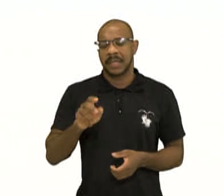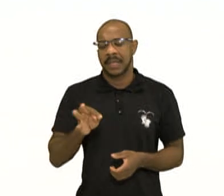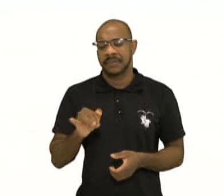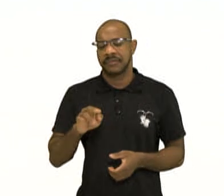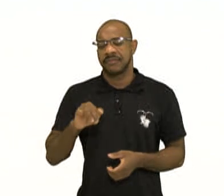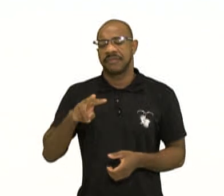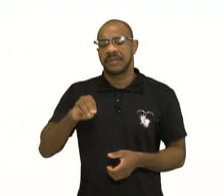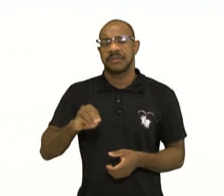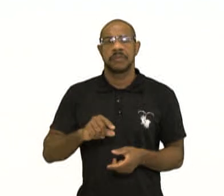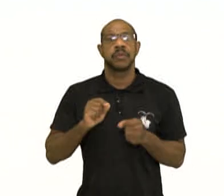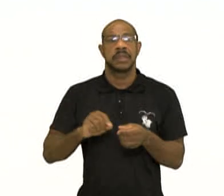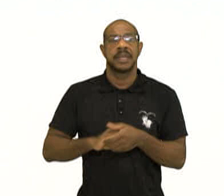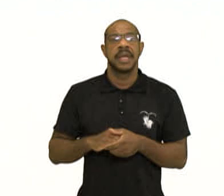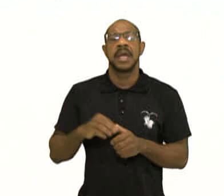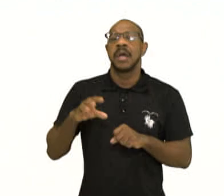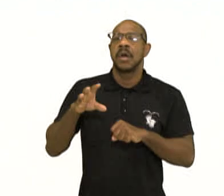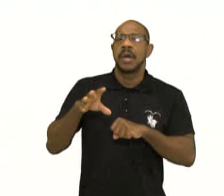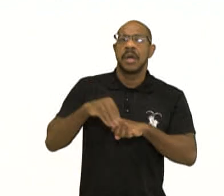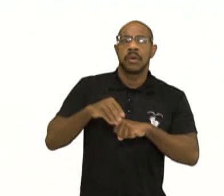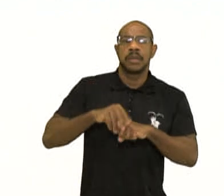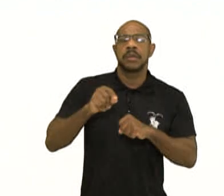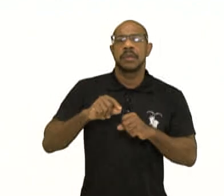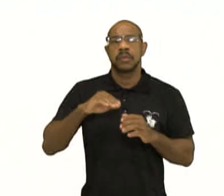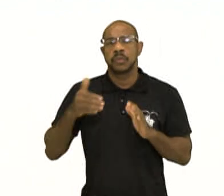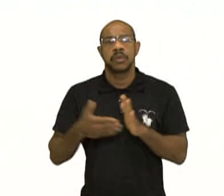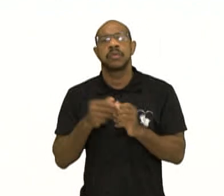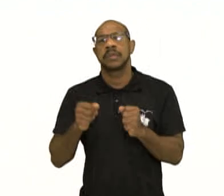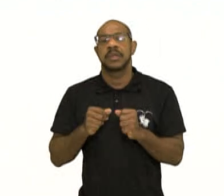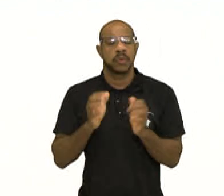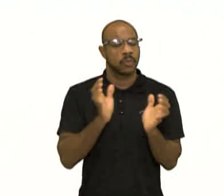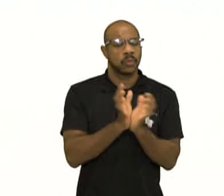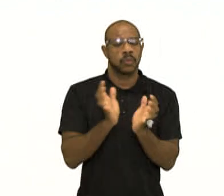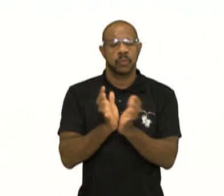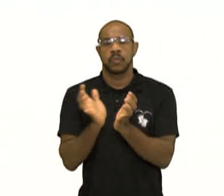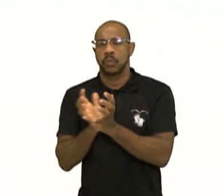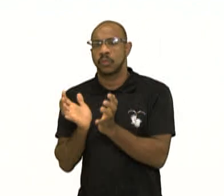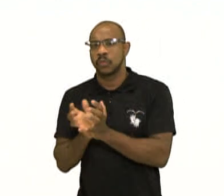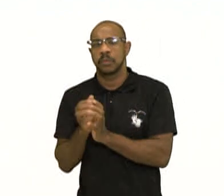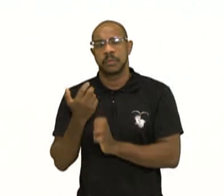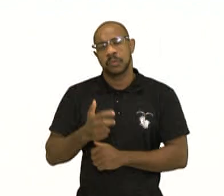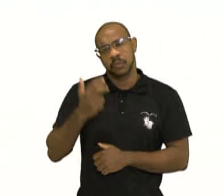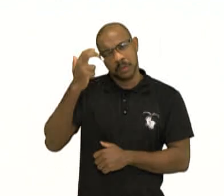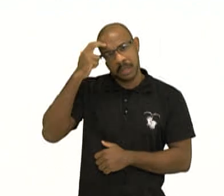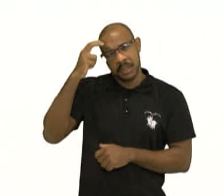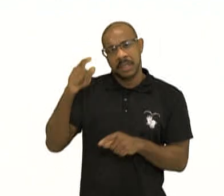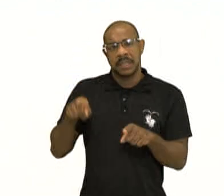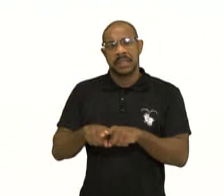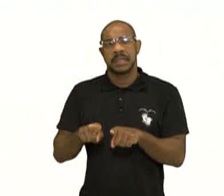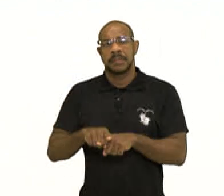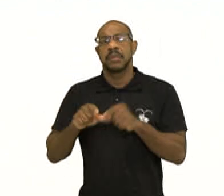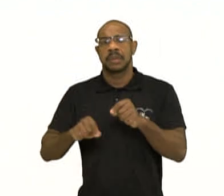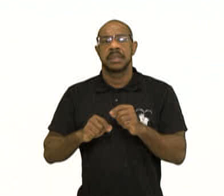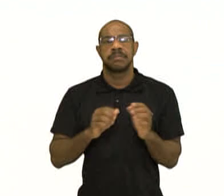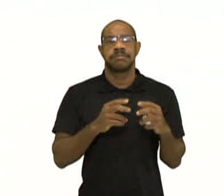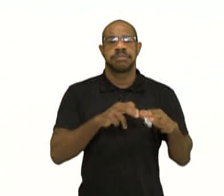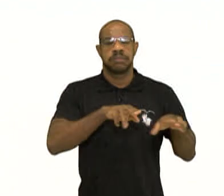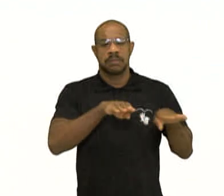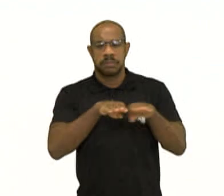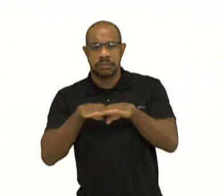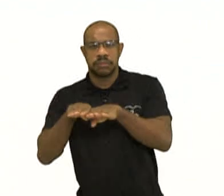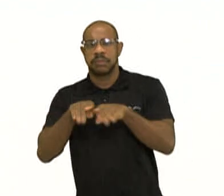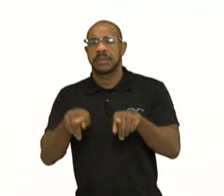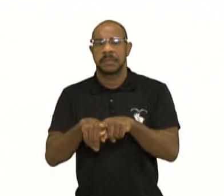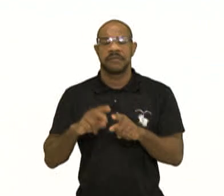uma vez que reconhece todas as manifestações culturais e suas singularidades, valorizando a diversidade